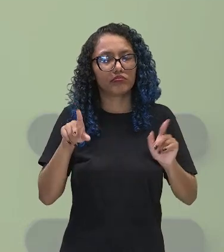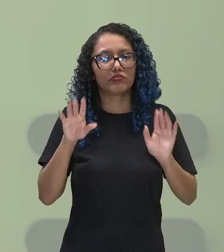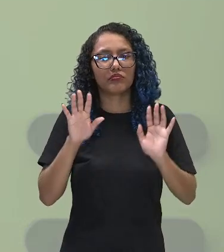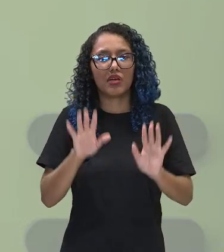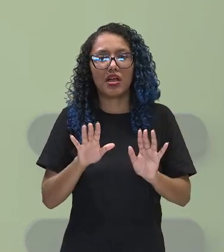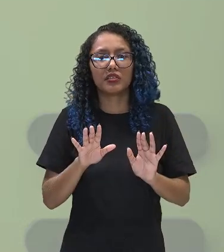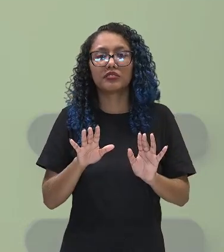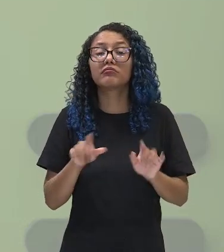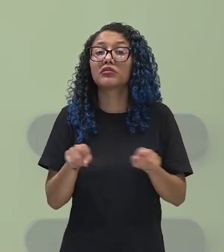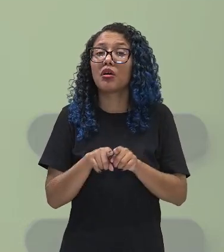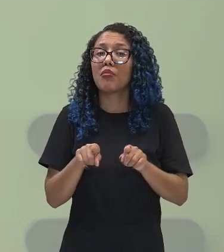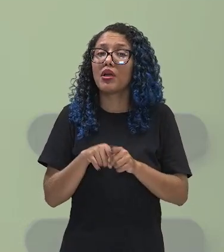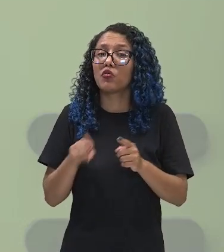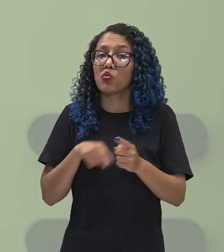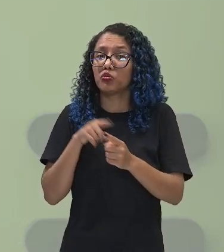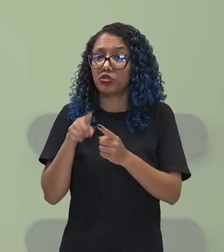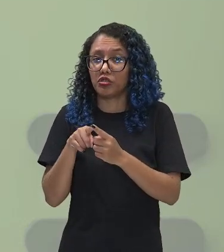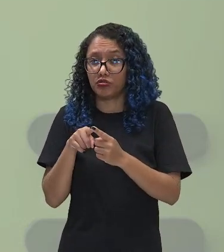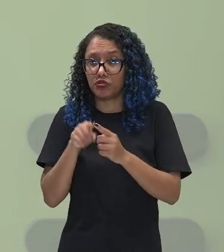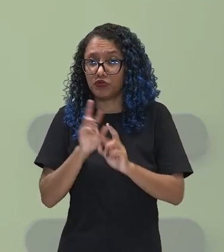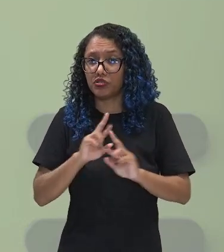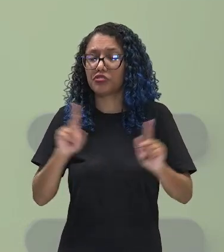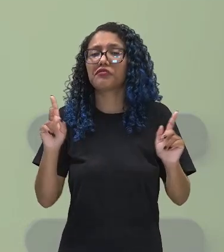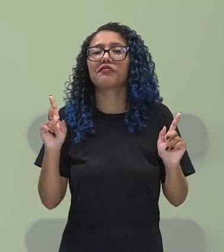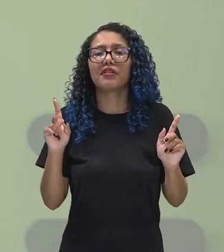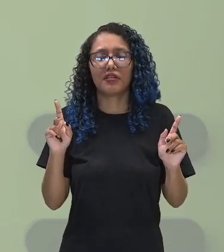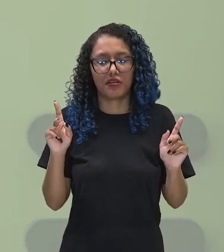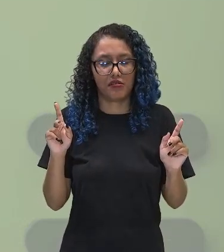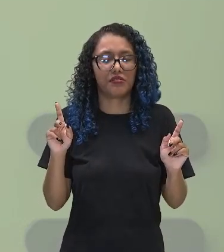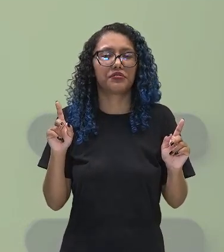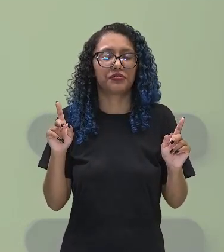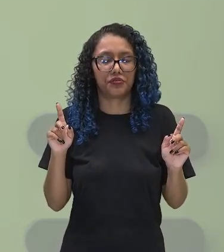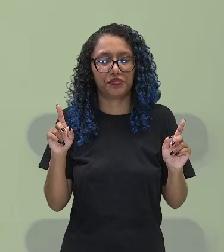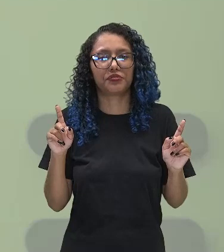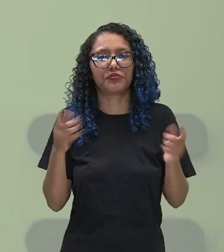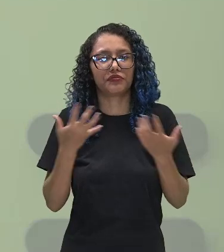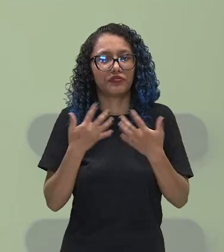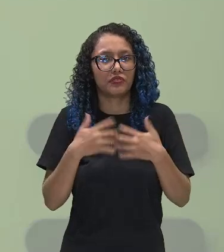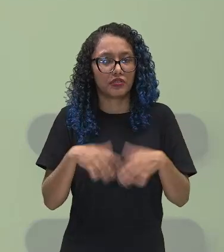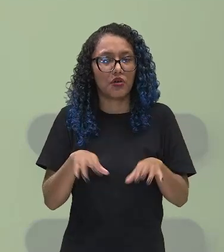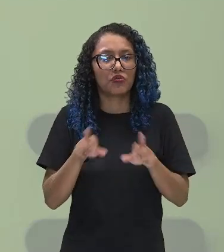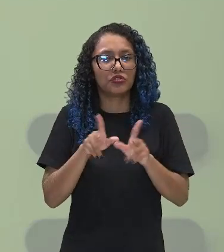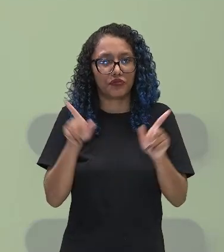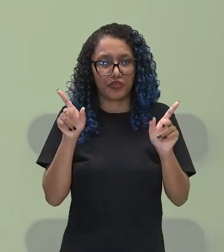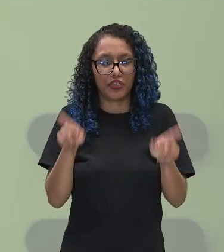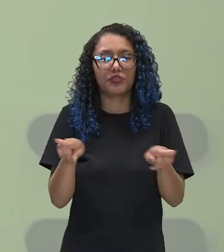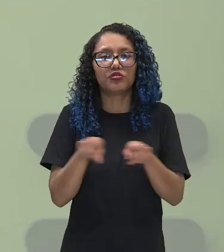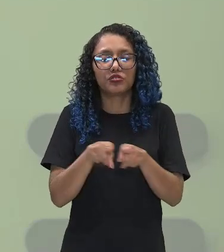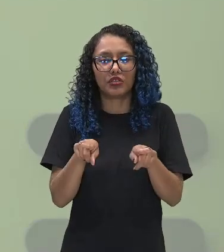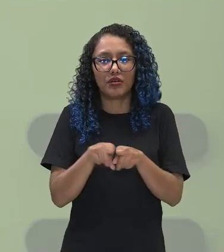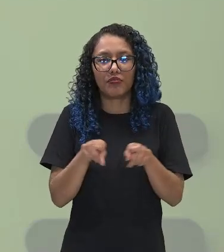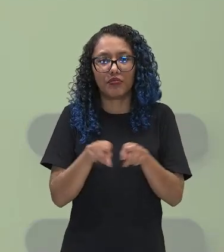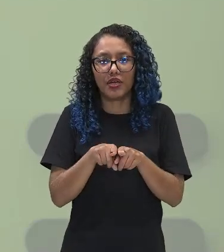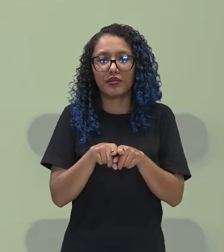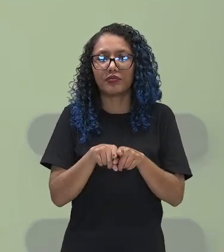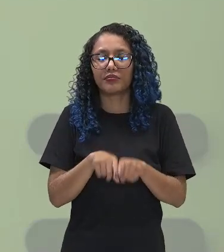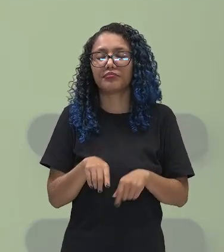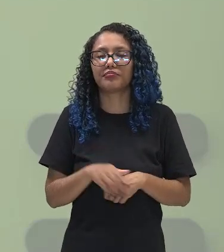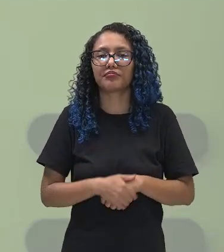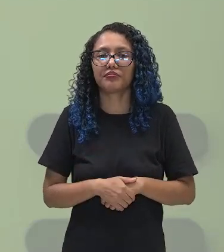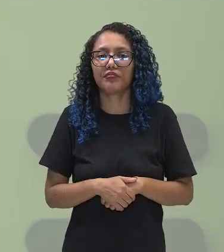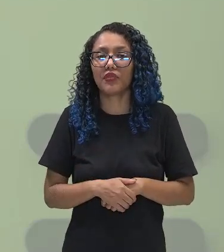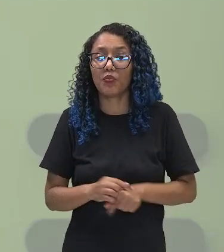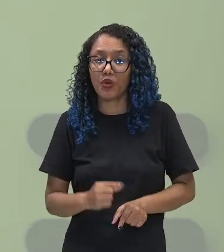fins diferentes. Fins que eu estou falando está relacionado à função. Fins diferentes para a uretra em